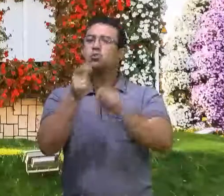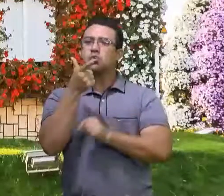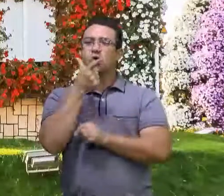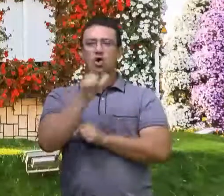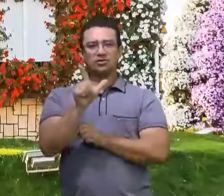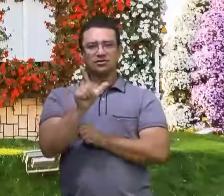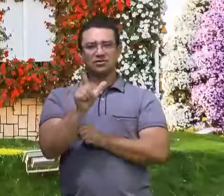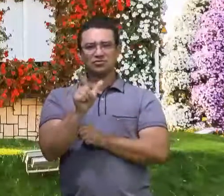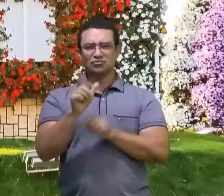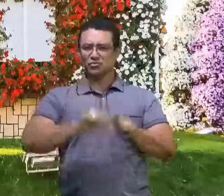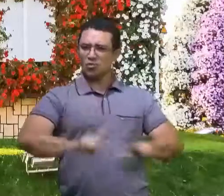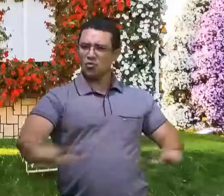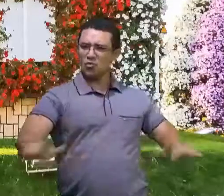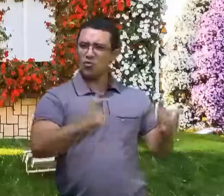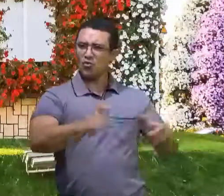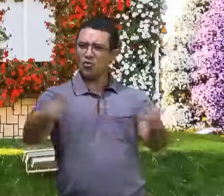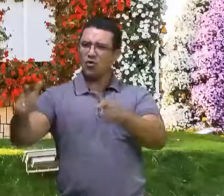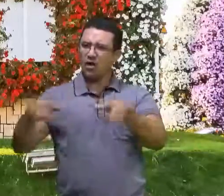colocar em um deserto